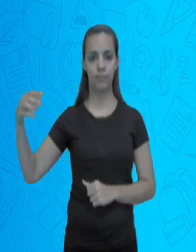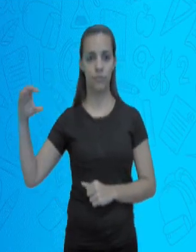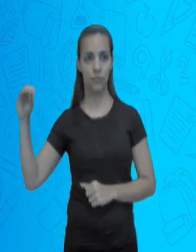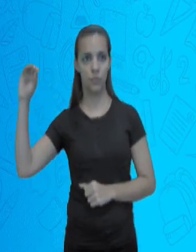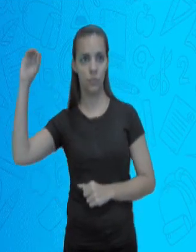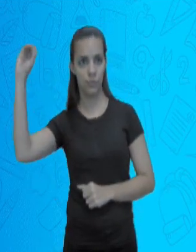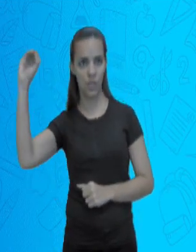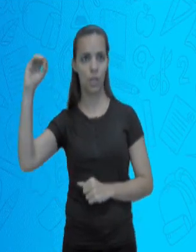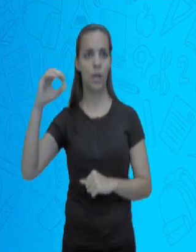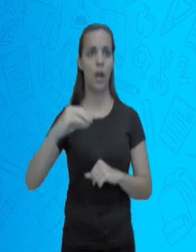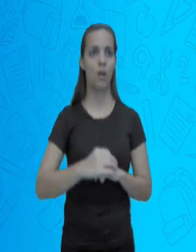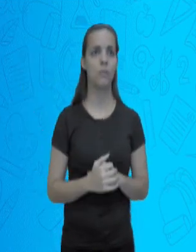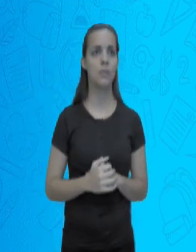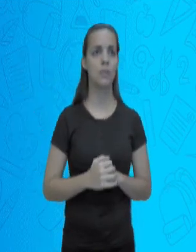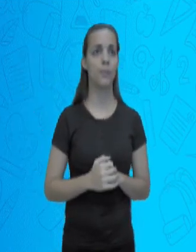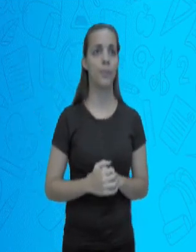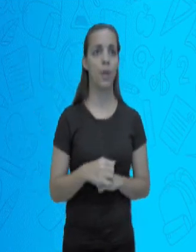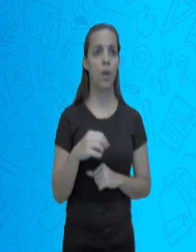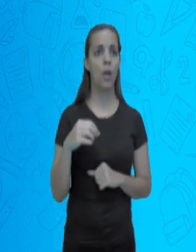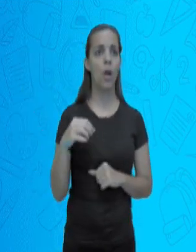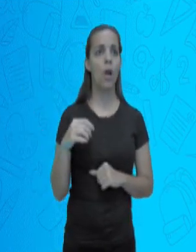Então, o ângulo